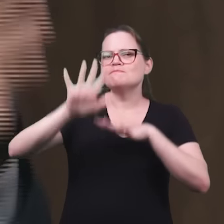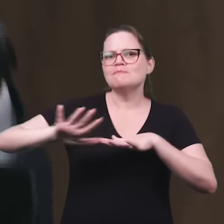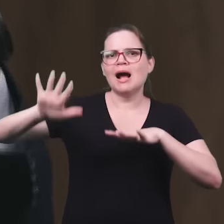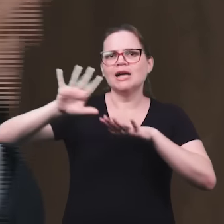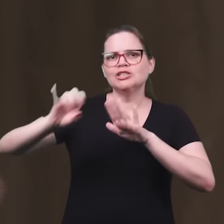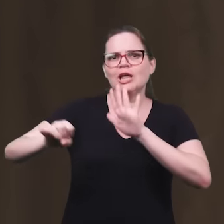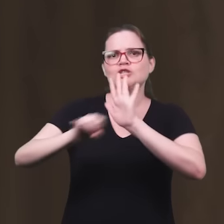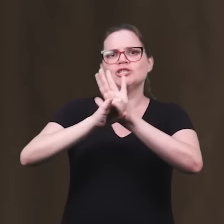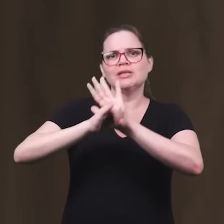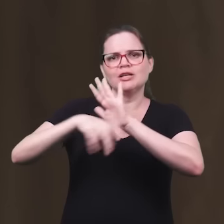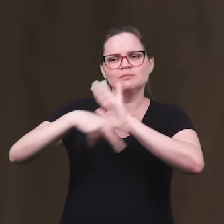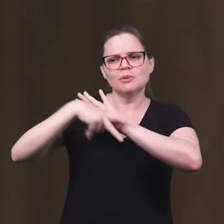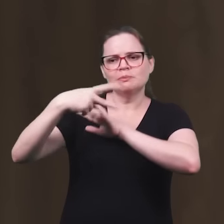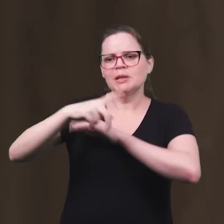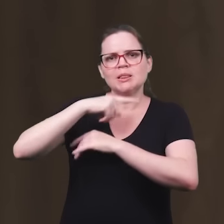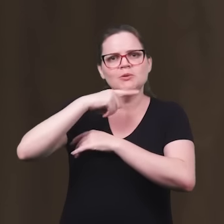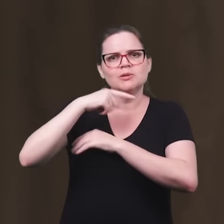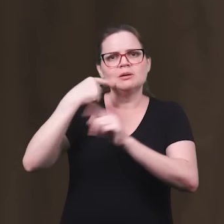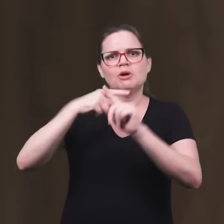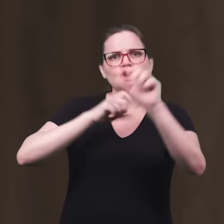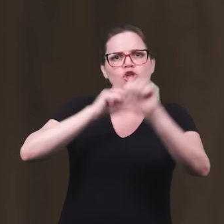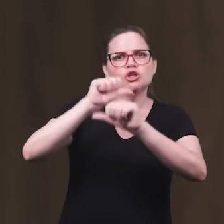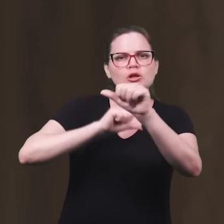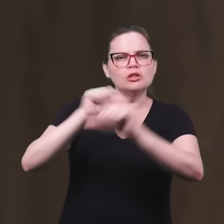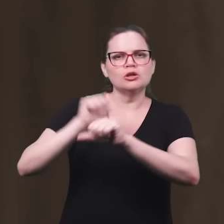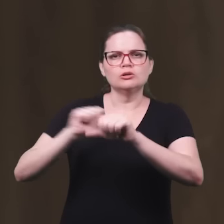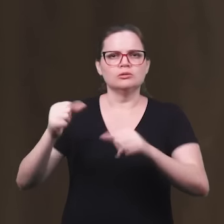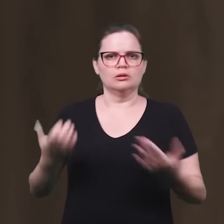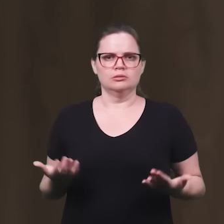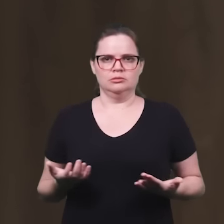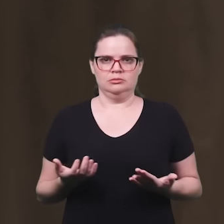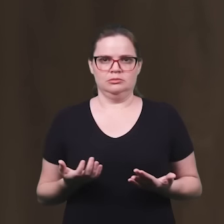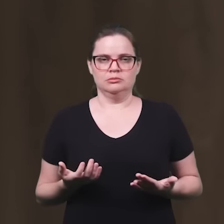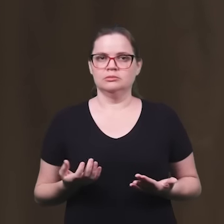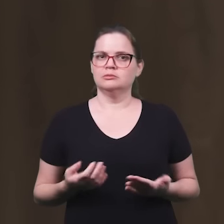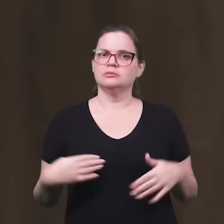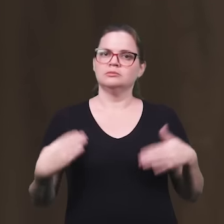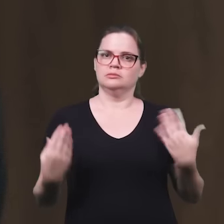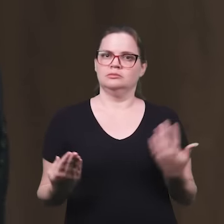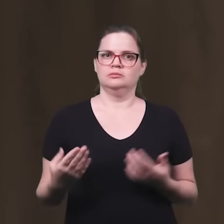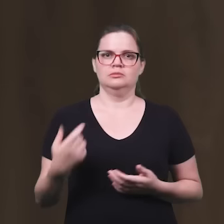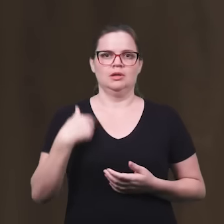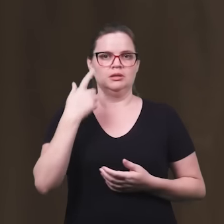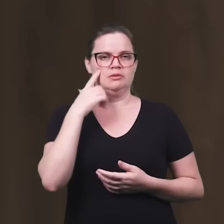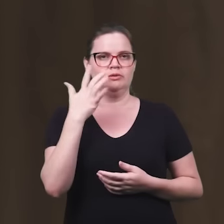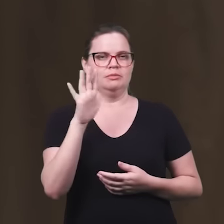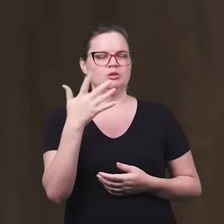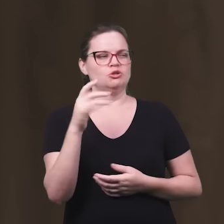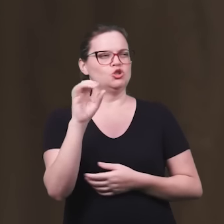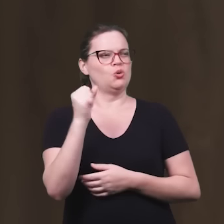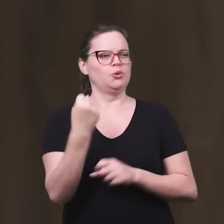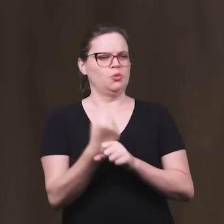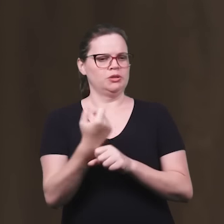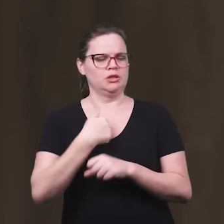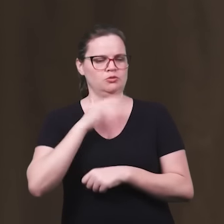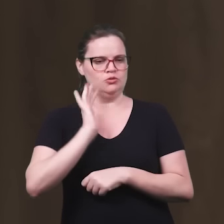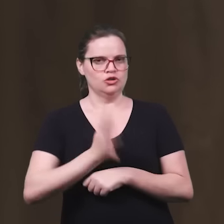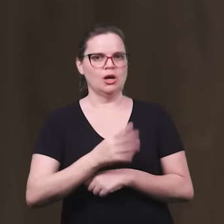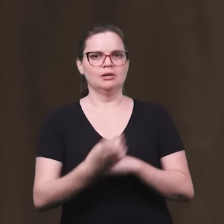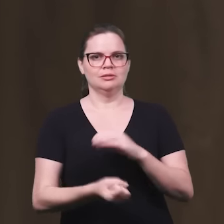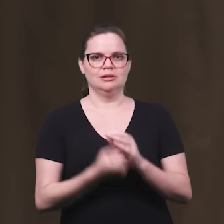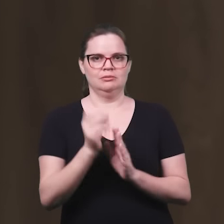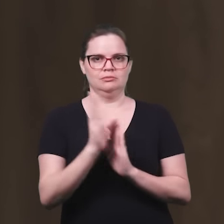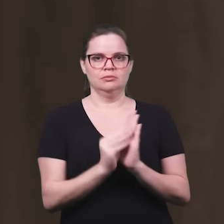imagem, uma identidade daquela pessoa, de como ela de fato fosse aparecer. Nesse caminho aí de 8 anos produzindo conteúdo, eu fiz uma